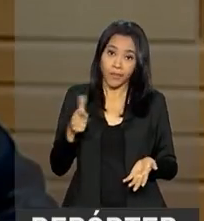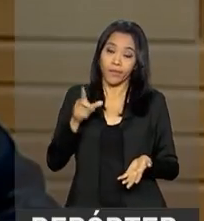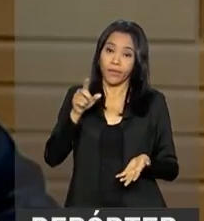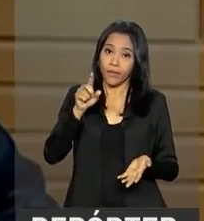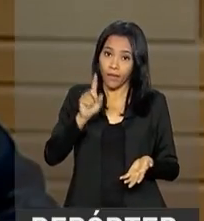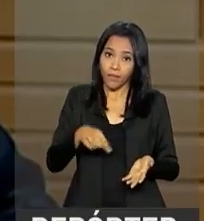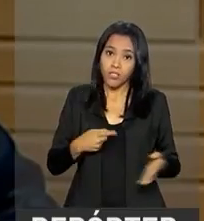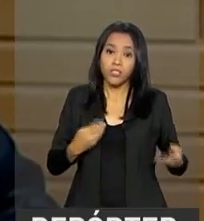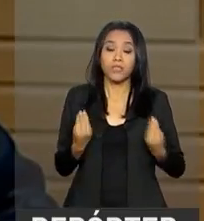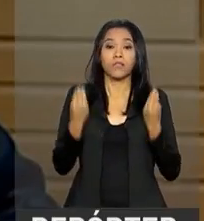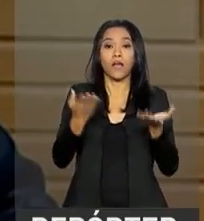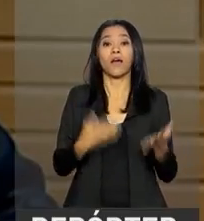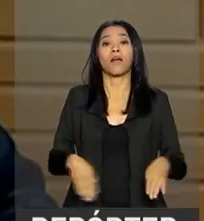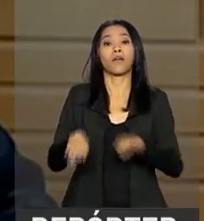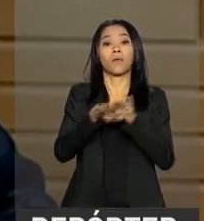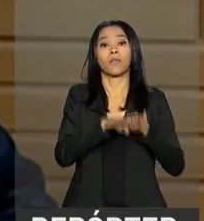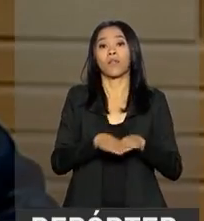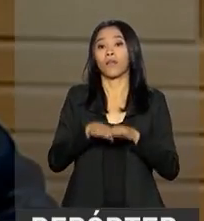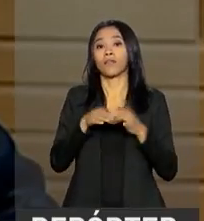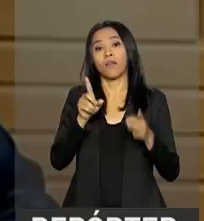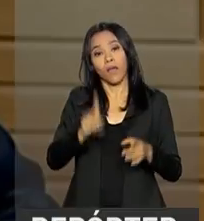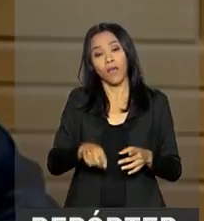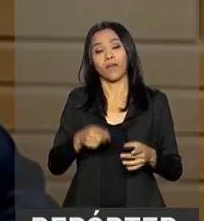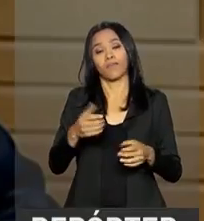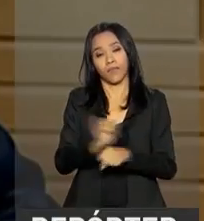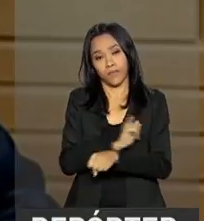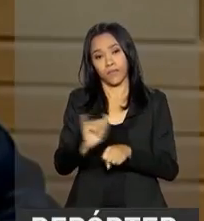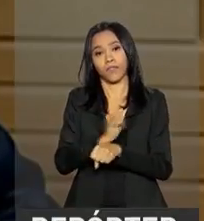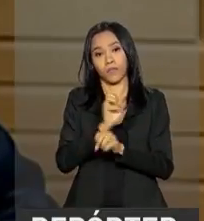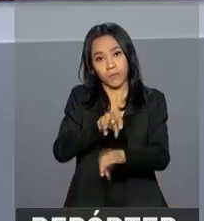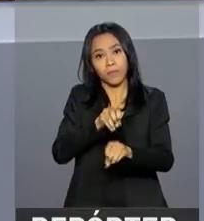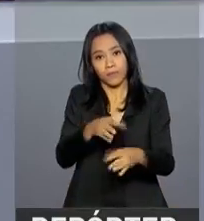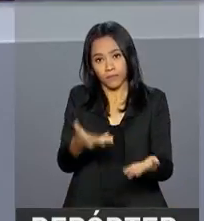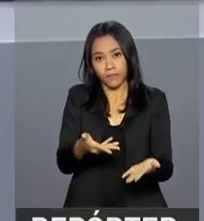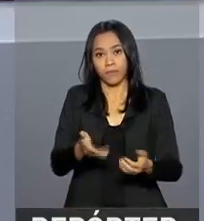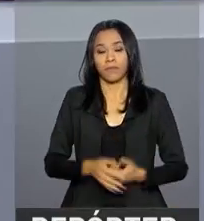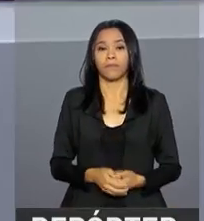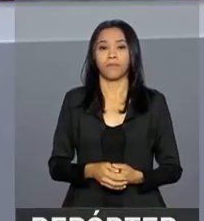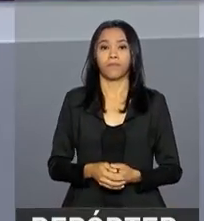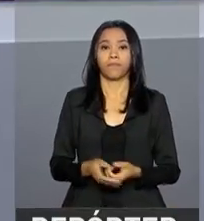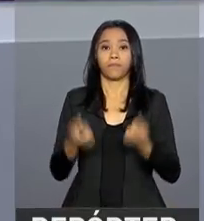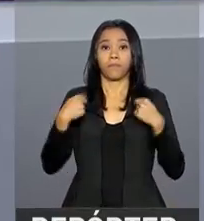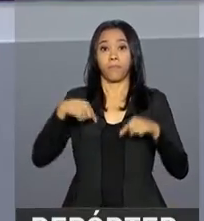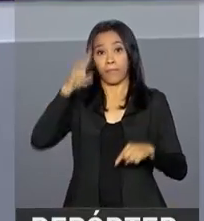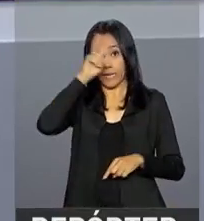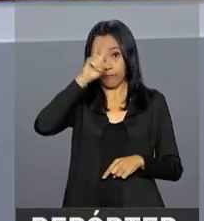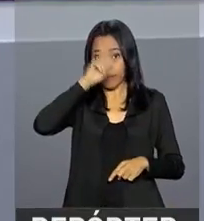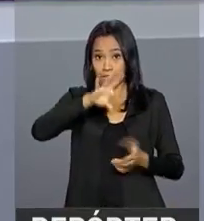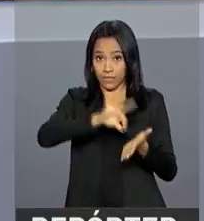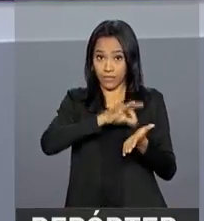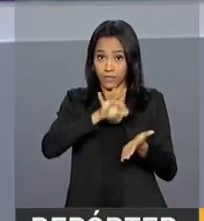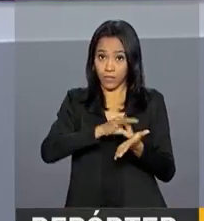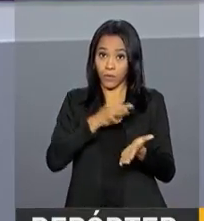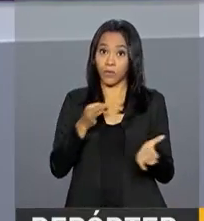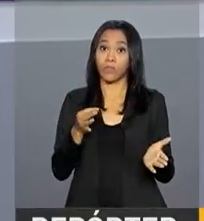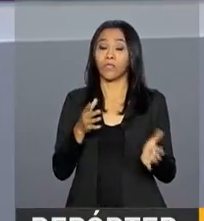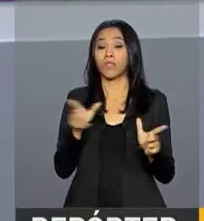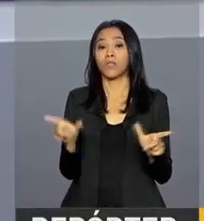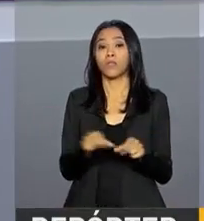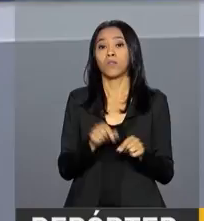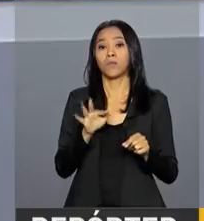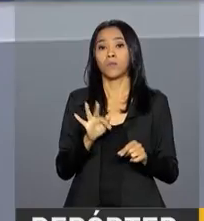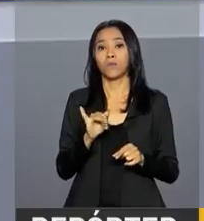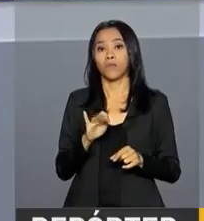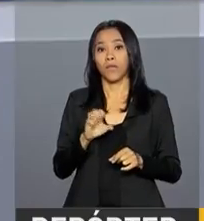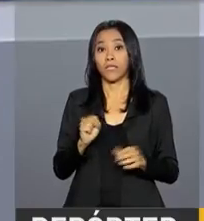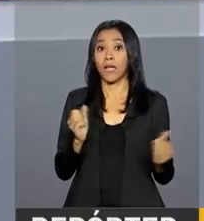eqüidade oportunidade que não seja por intermédio da educação lembrando que as inscrições para o fies vão até 28